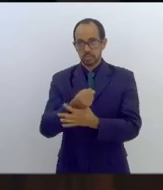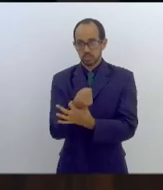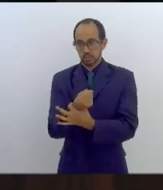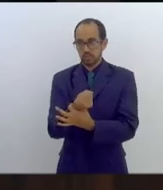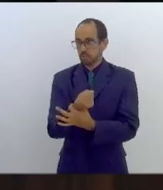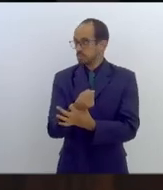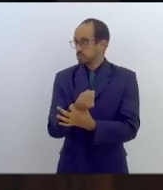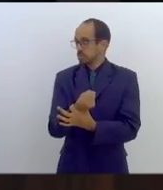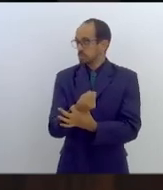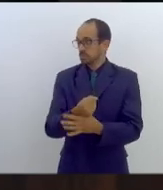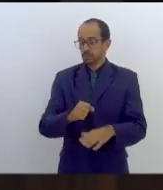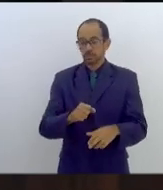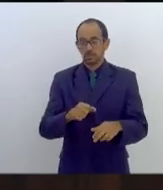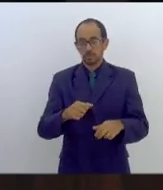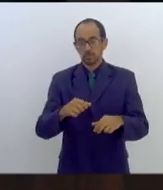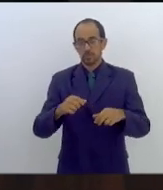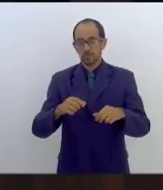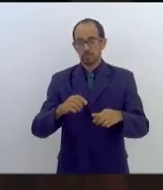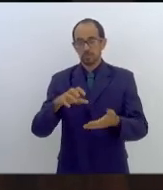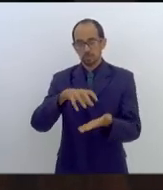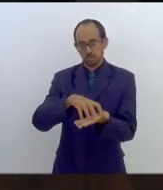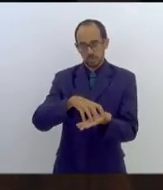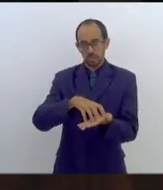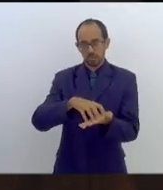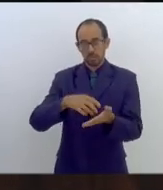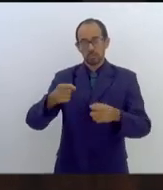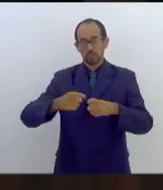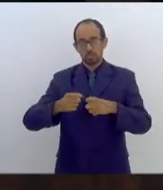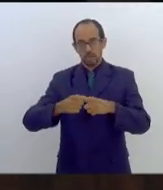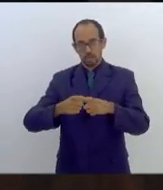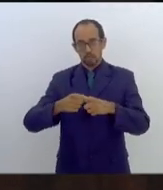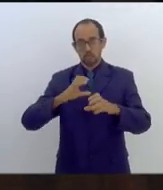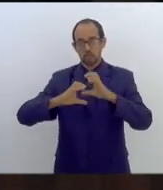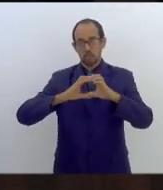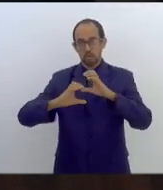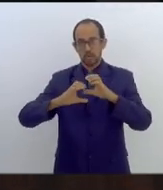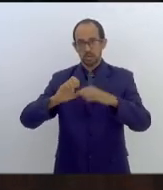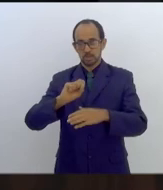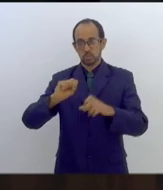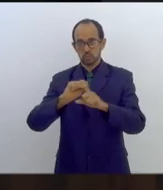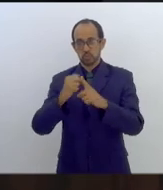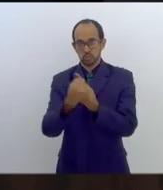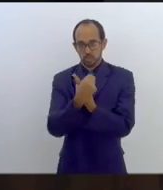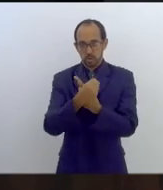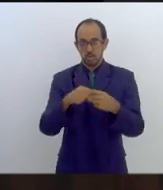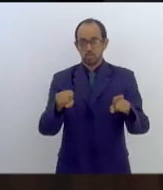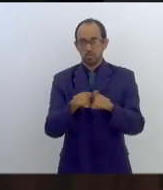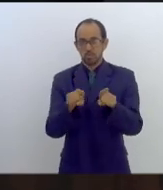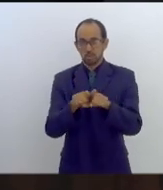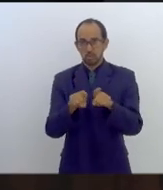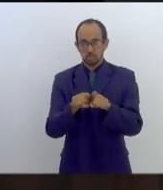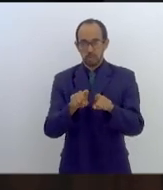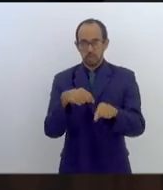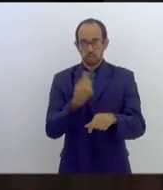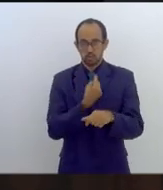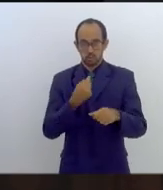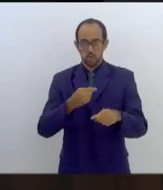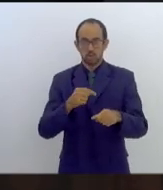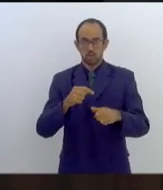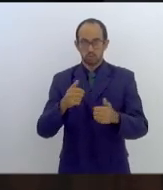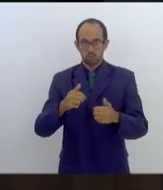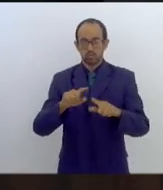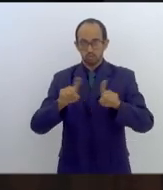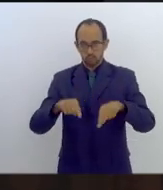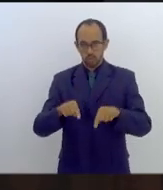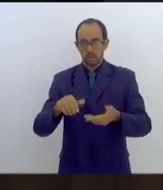departamento médico departamento de som comunicação social os nossos colaboradores do gabinete